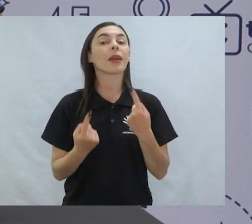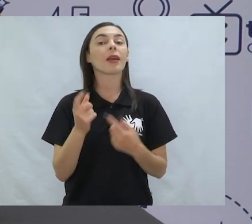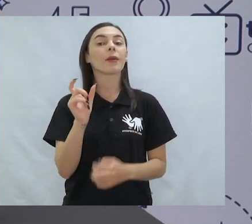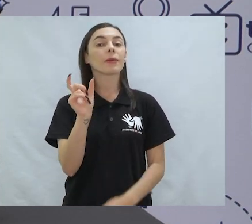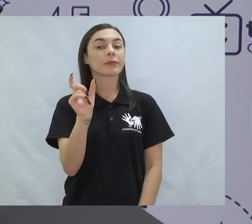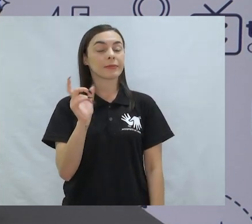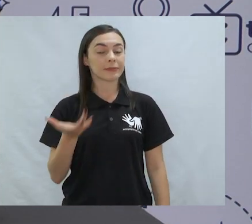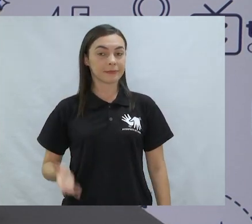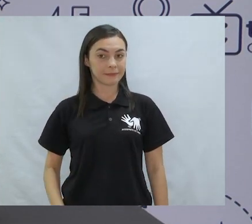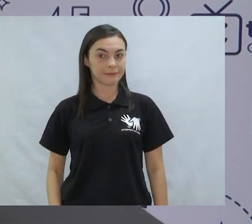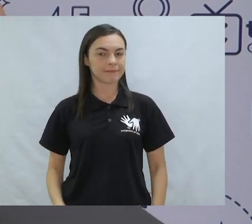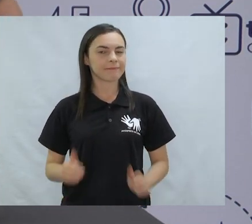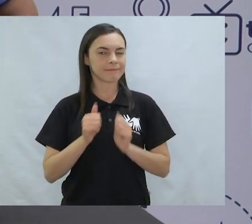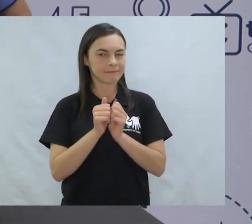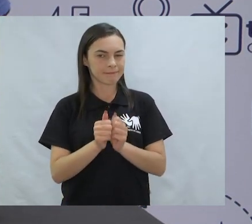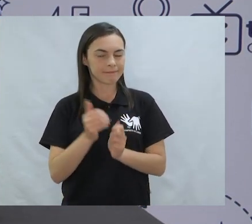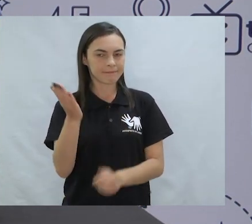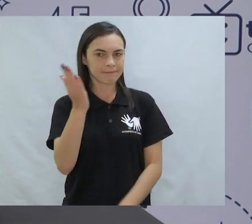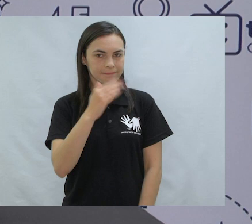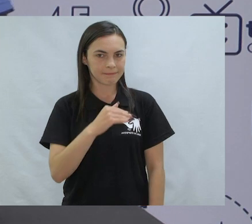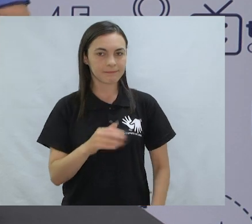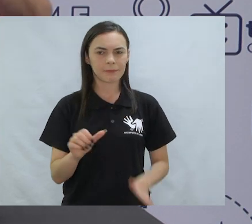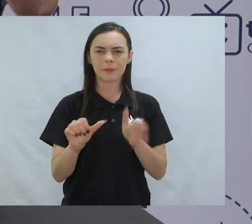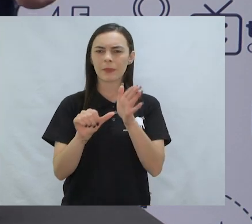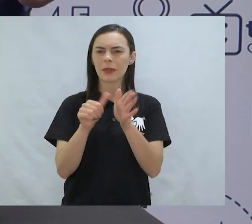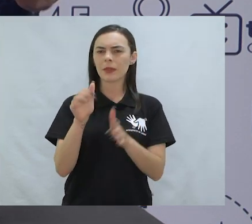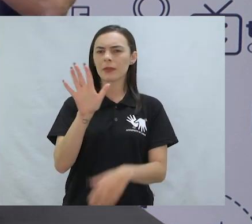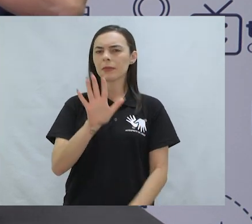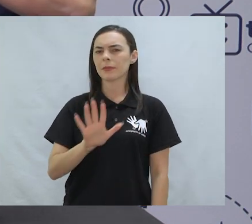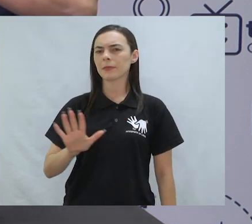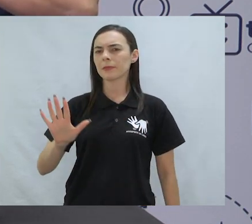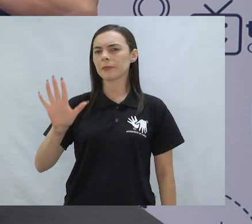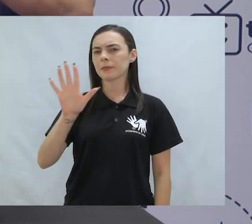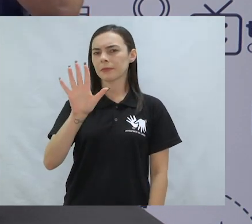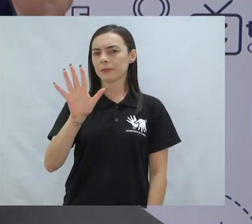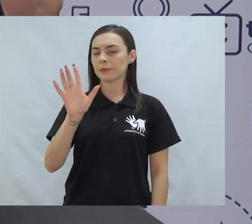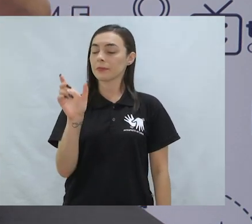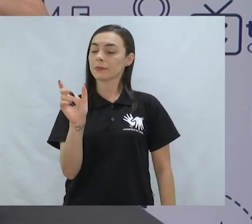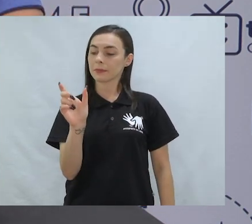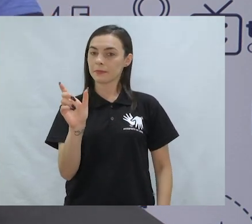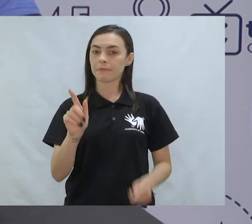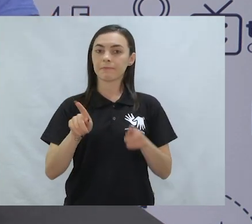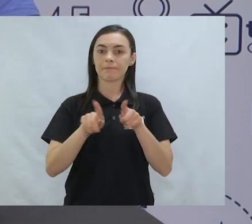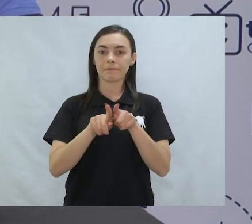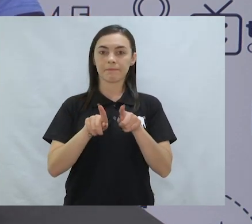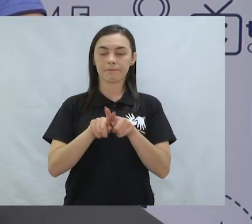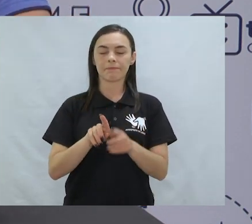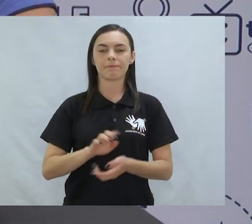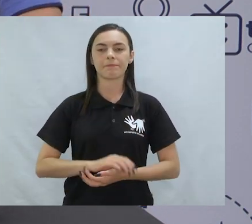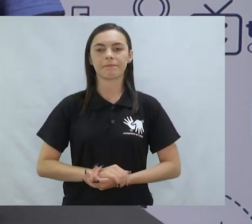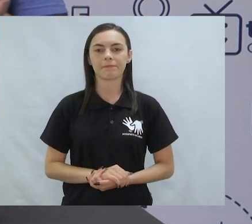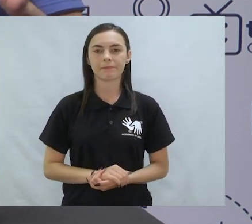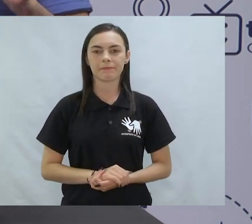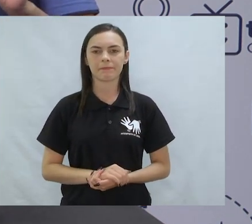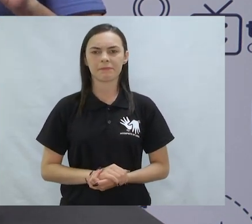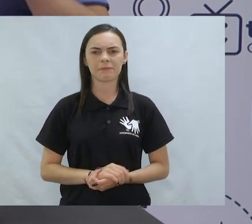descobrir qual é essa palavra. Vamos juntos, vamos lá. Então, a primeira imagem e a palavra. Olhem